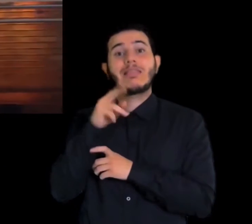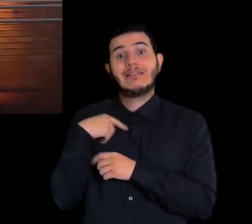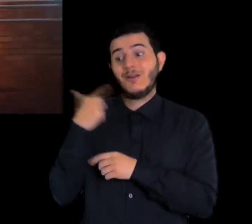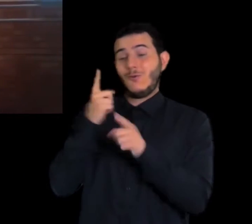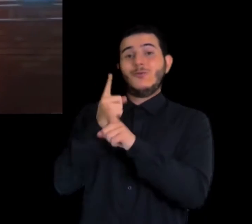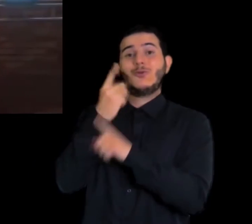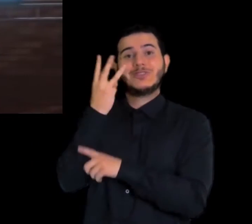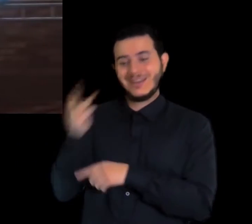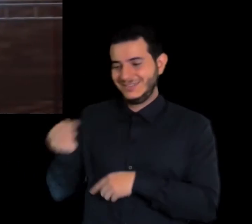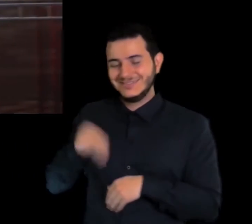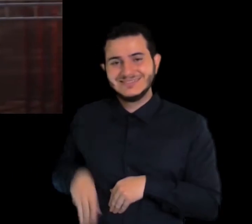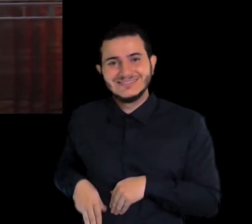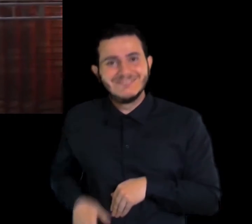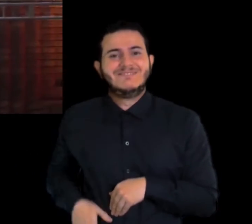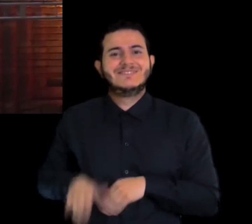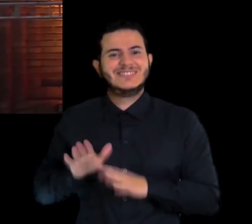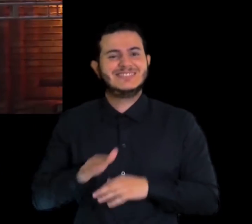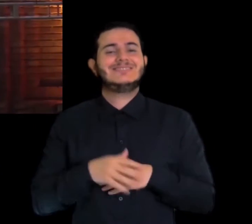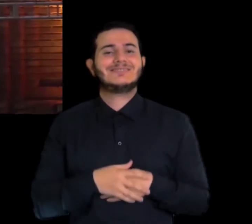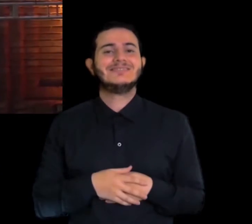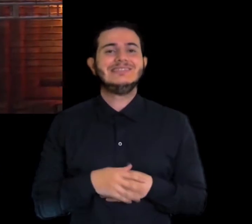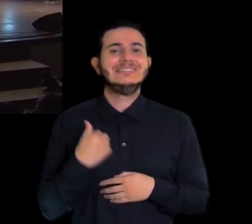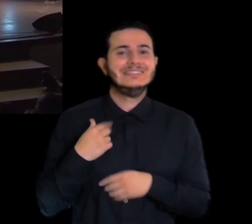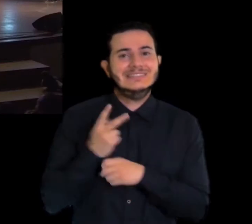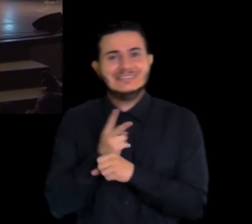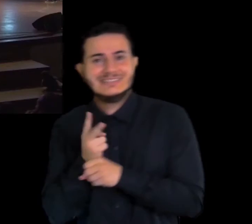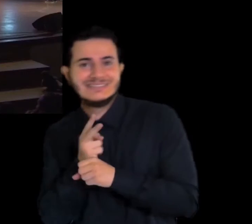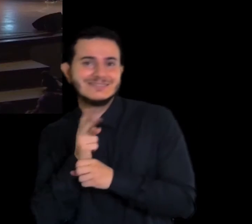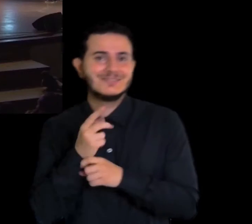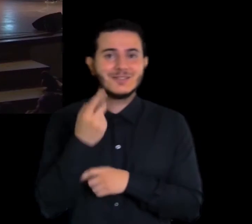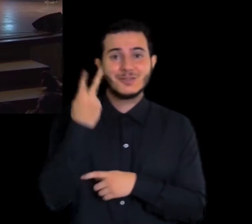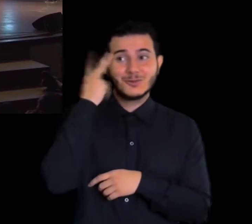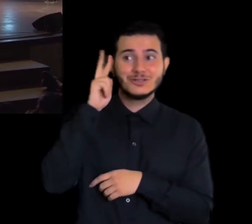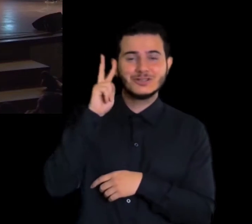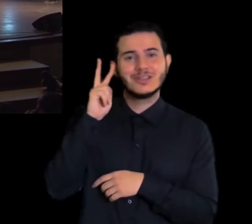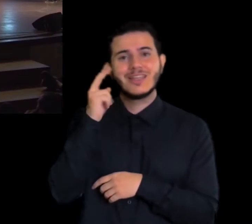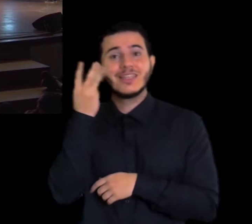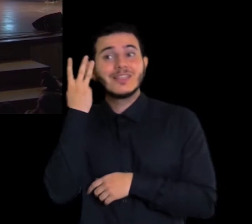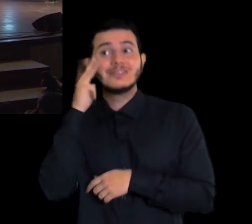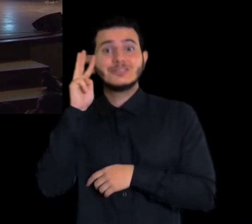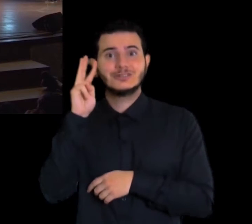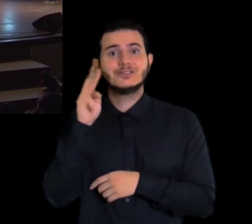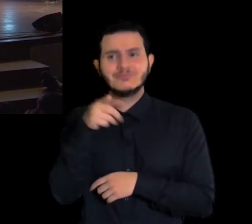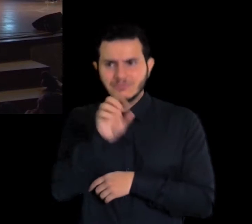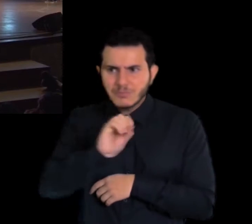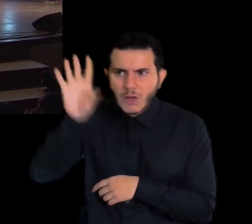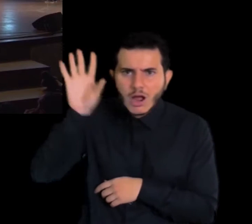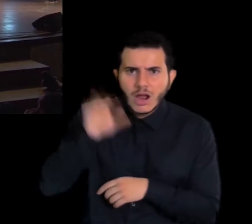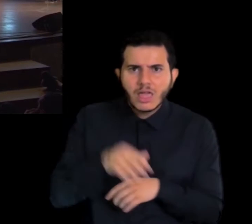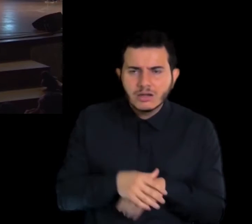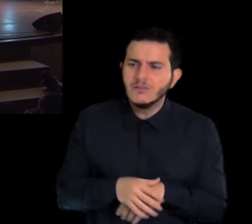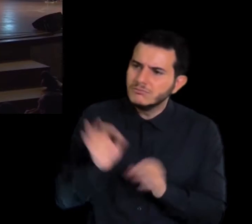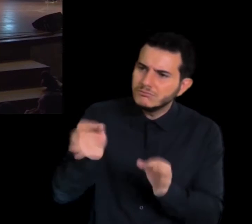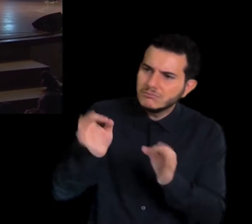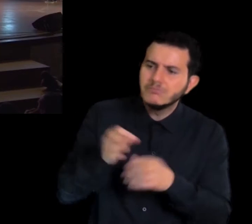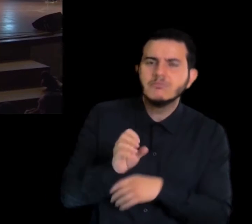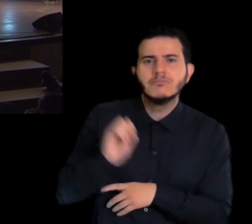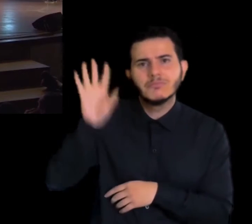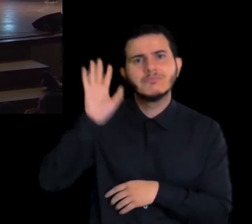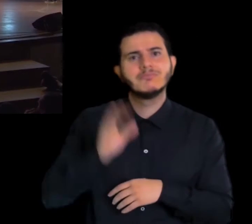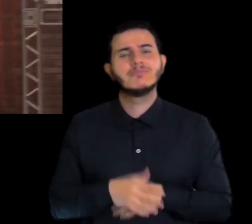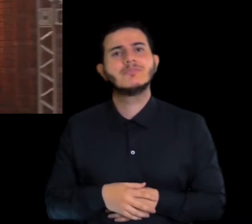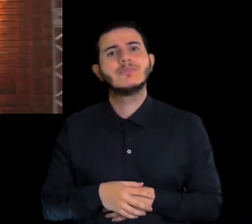E não precisava ser aniversário mais, galera. Aí já não precisava ser aniversário. Porque eu vi o cara que ficava 2 dias no hotel, no terceiro dia eu falei, você está indo embora?